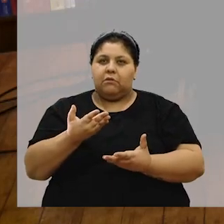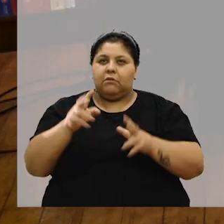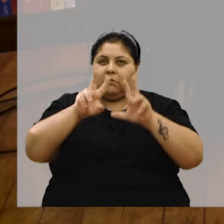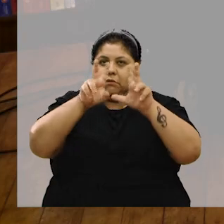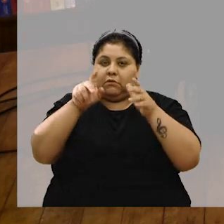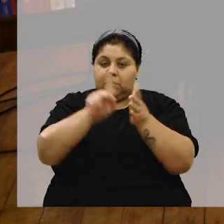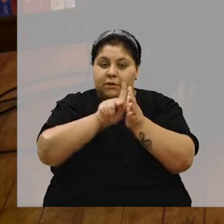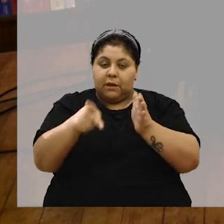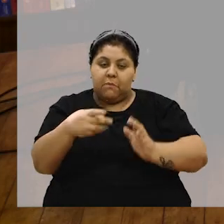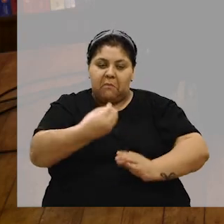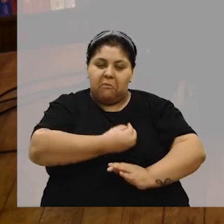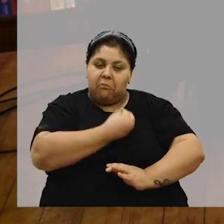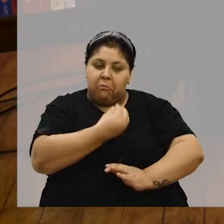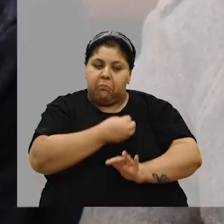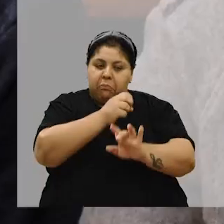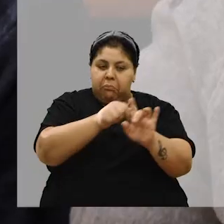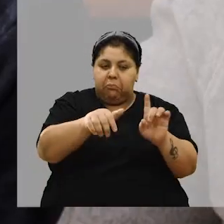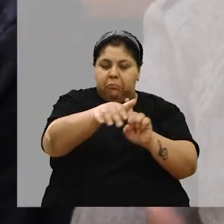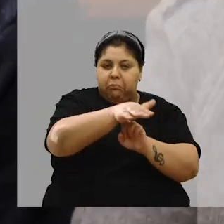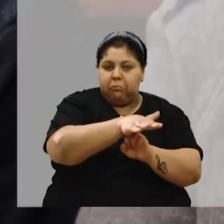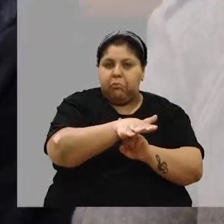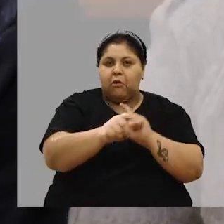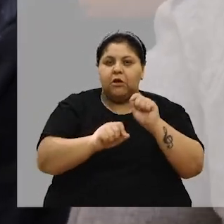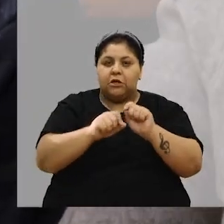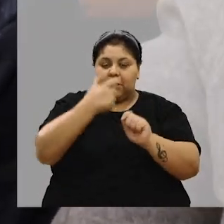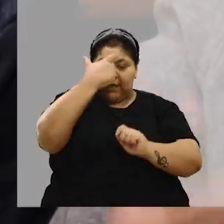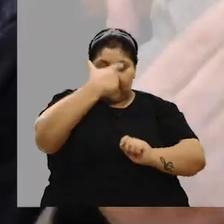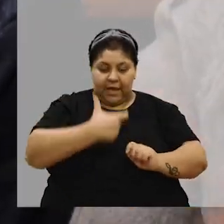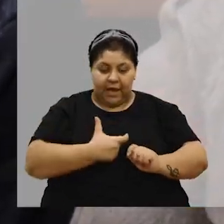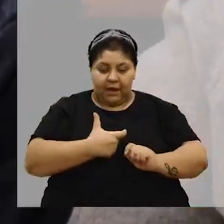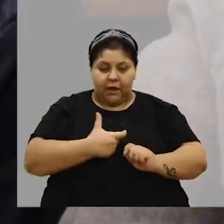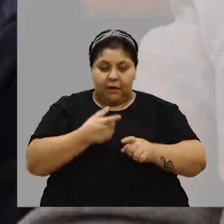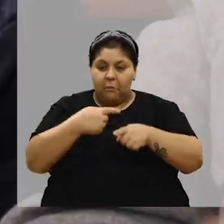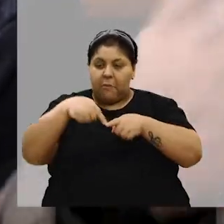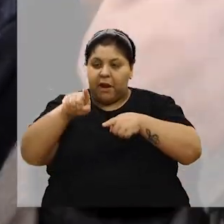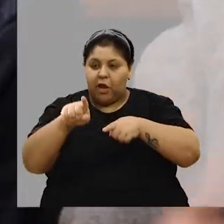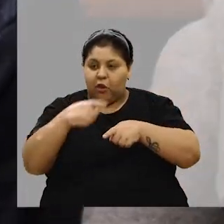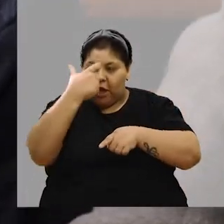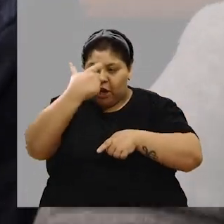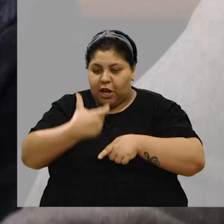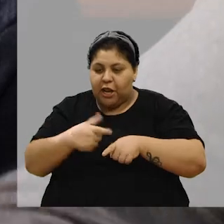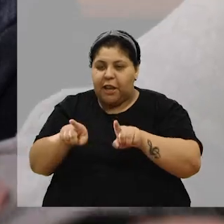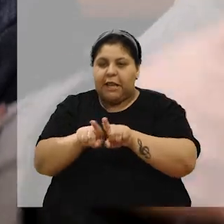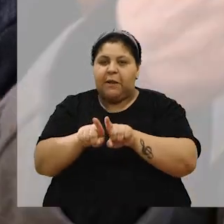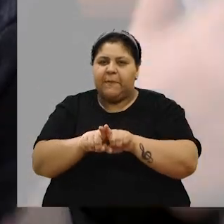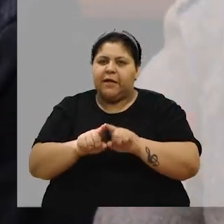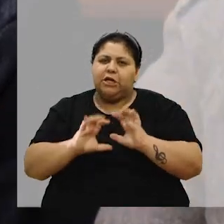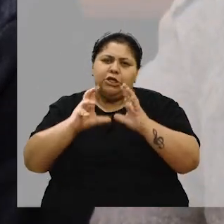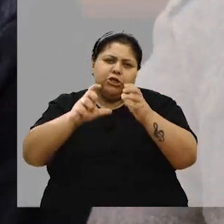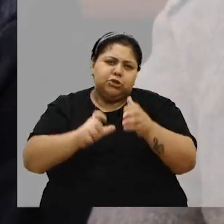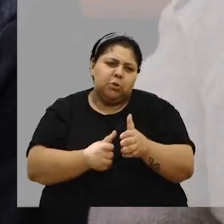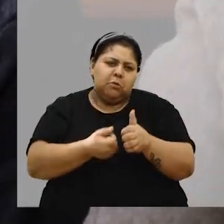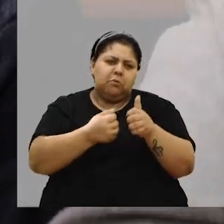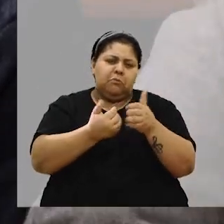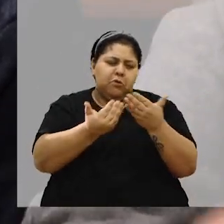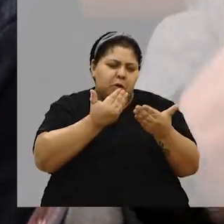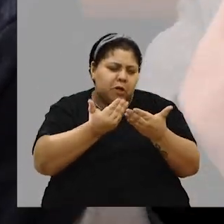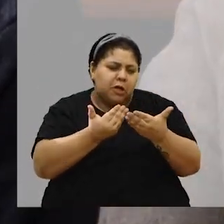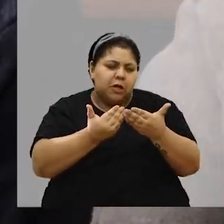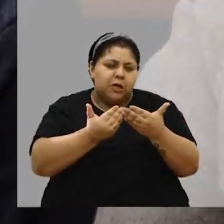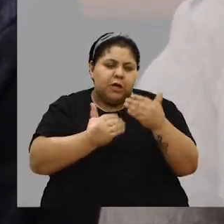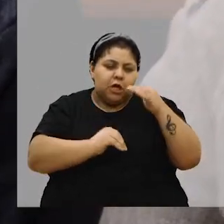novos pensamentos a respeito da própria vida, da própria sociedade, de quem somos, para onde queremos ir, enfim, todas essas